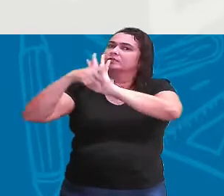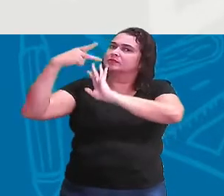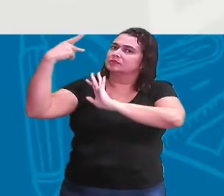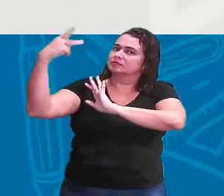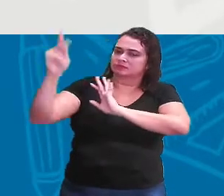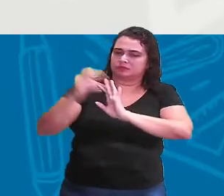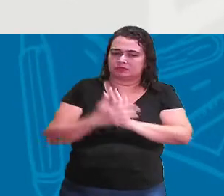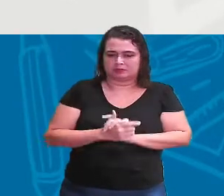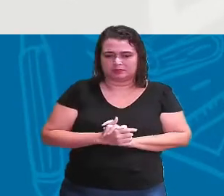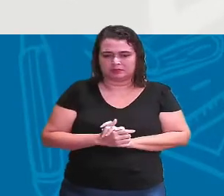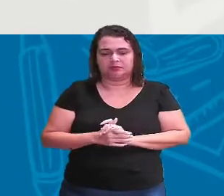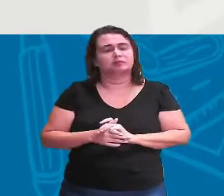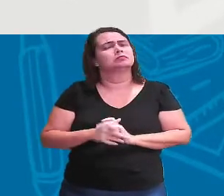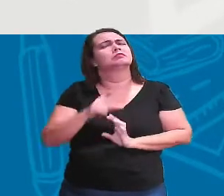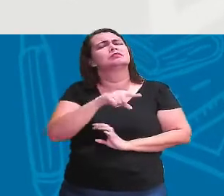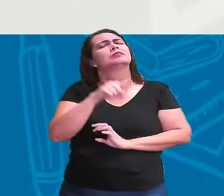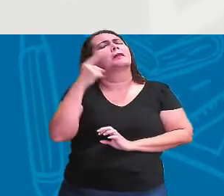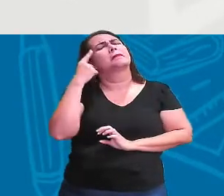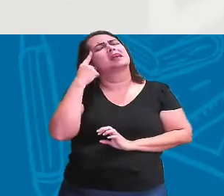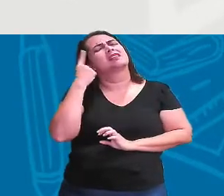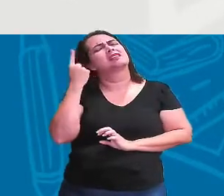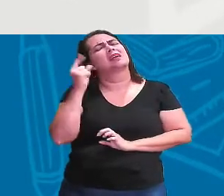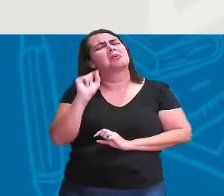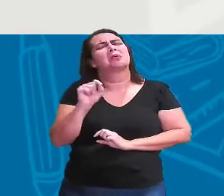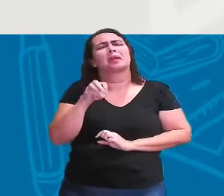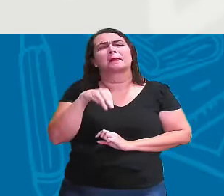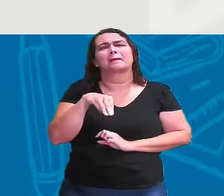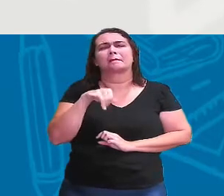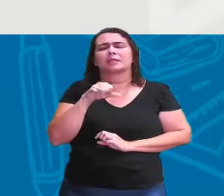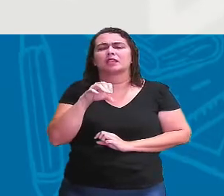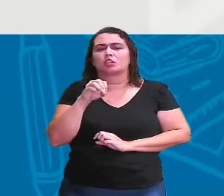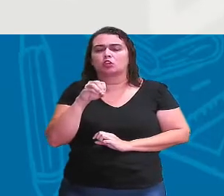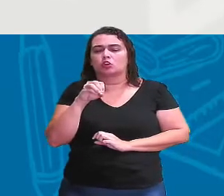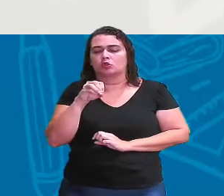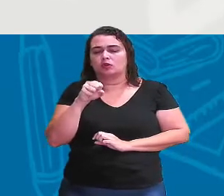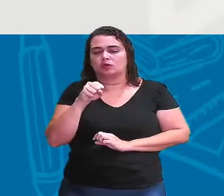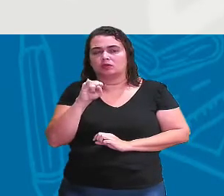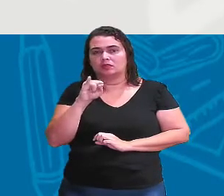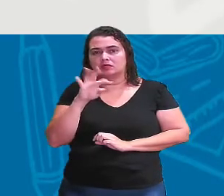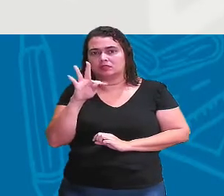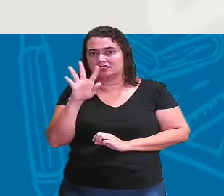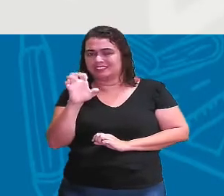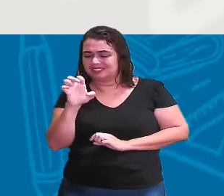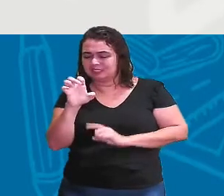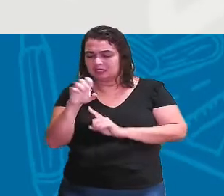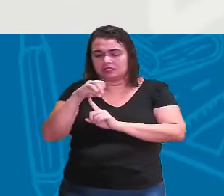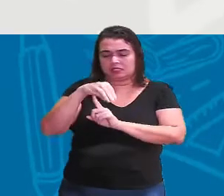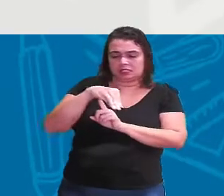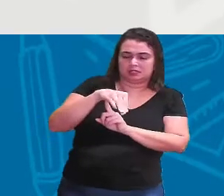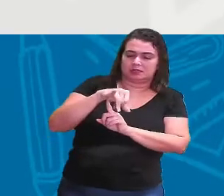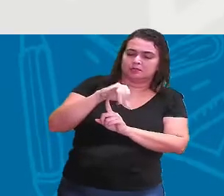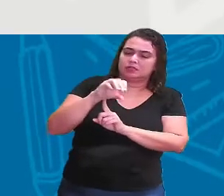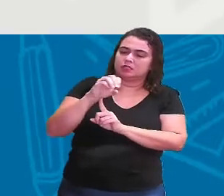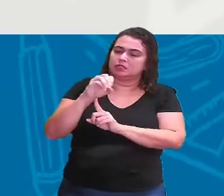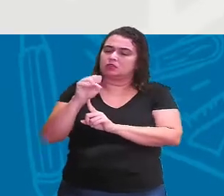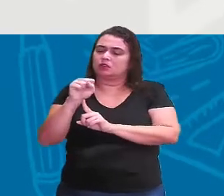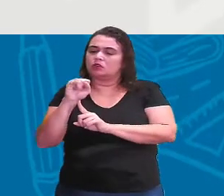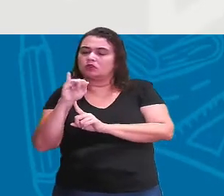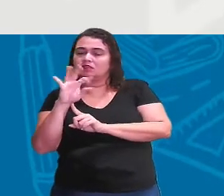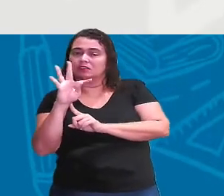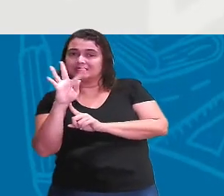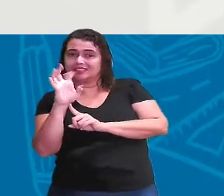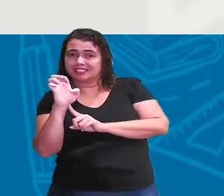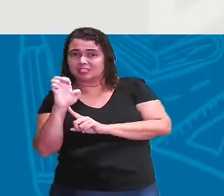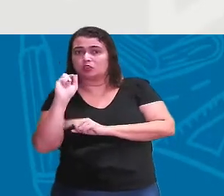da miosite. Aí você pode estar se perguntando, mas o que é a miosite? É uma condição inflamatória dos